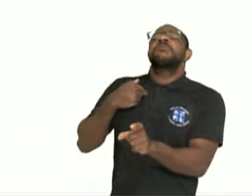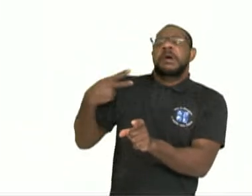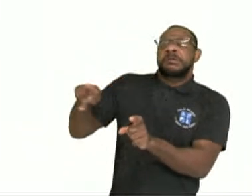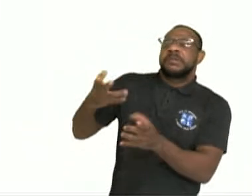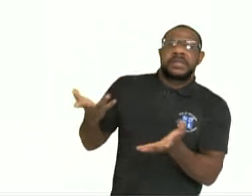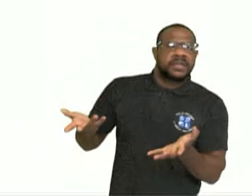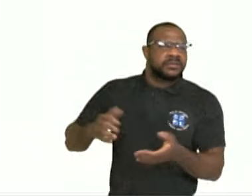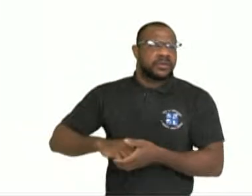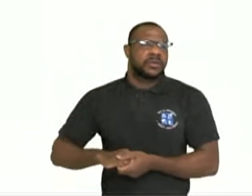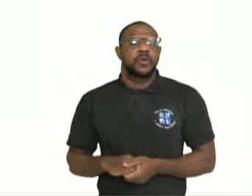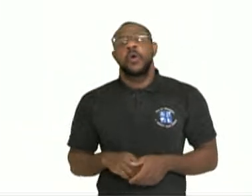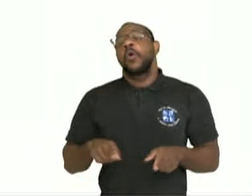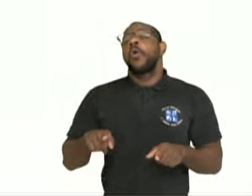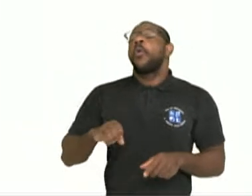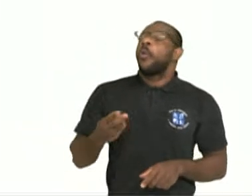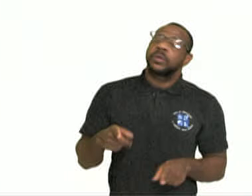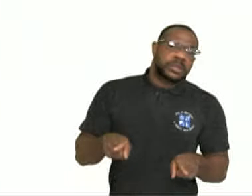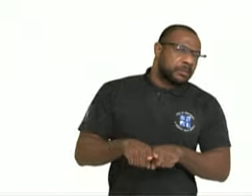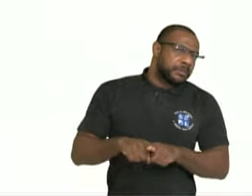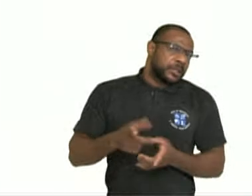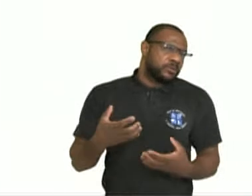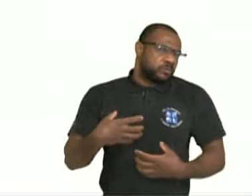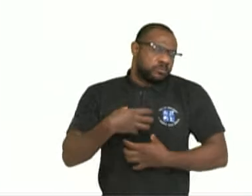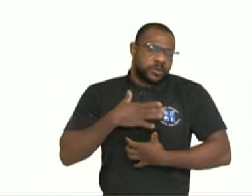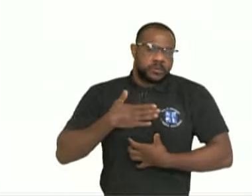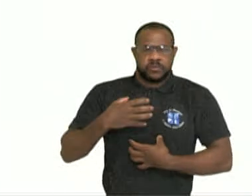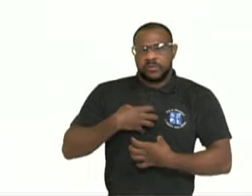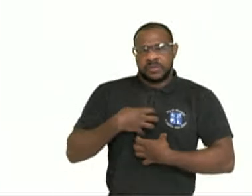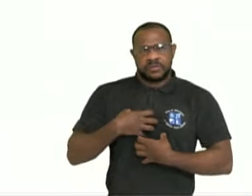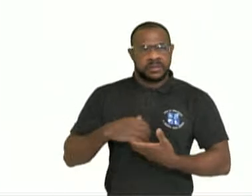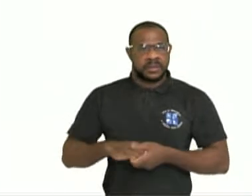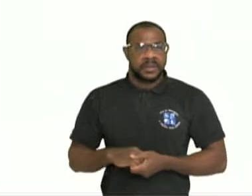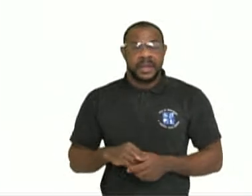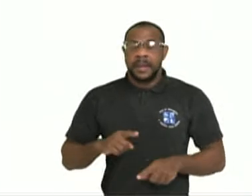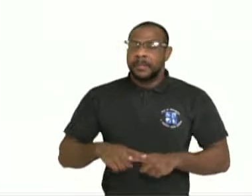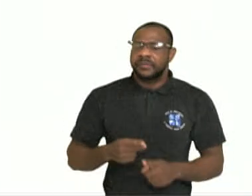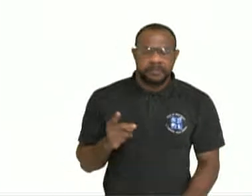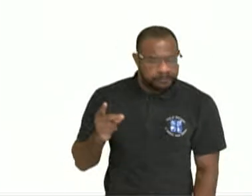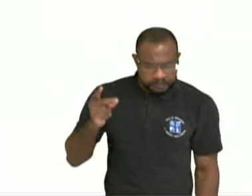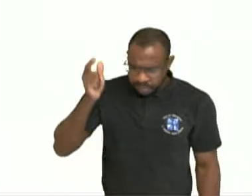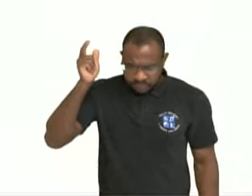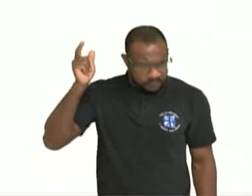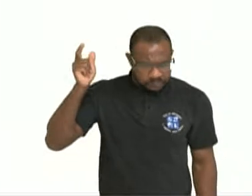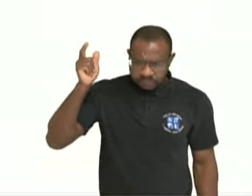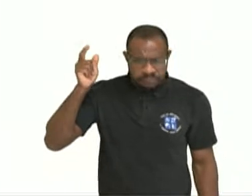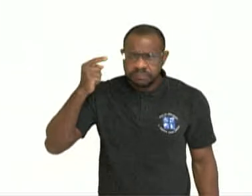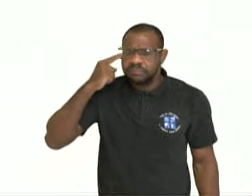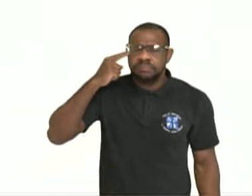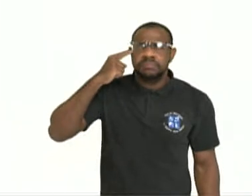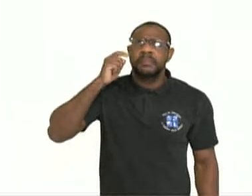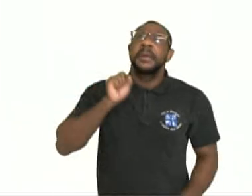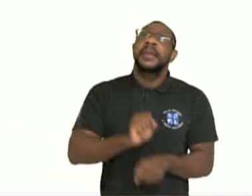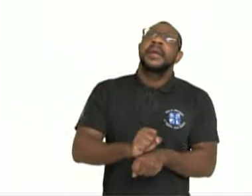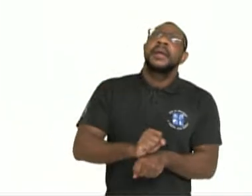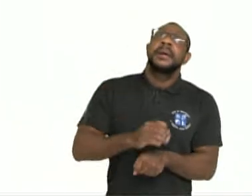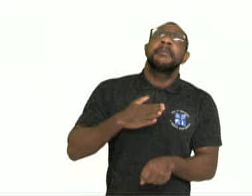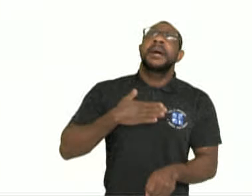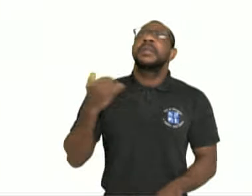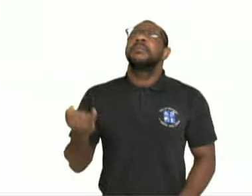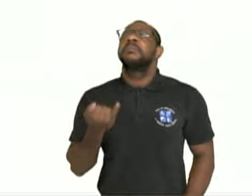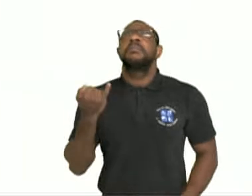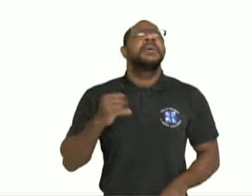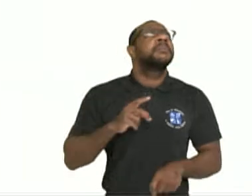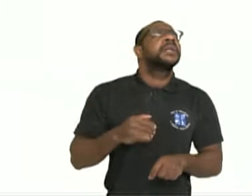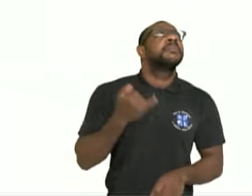mesmos gostaríamos de fazer, mas aí ele tem um clique, ele fala, espera aí, mais importante que